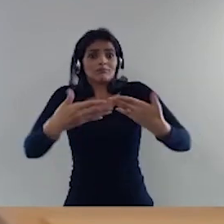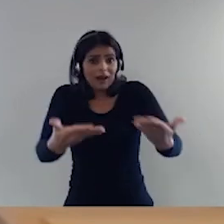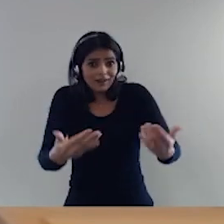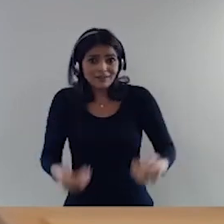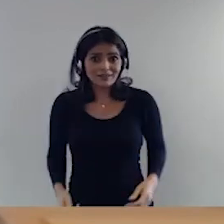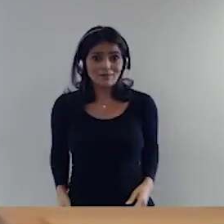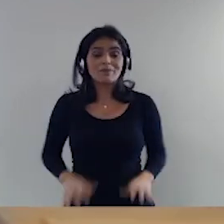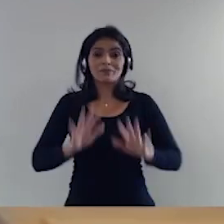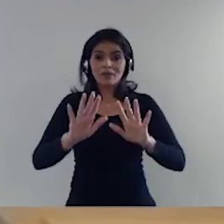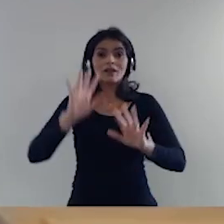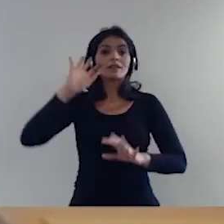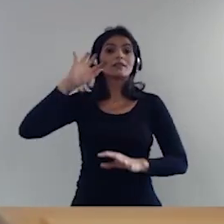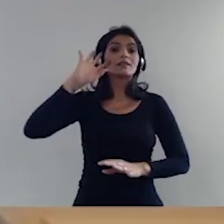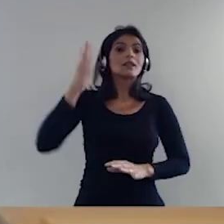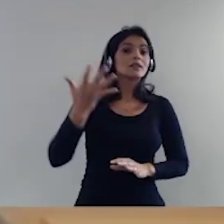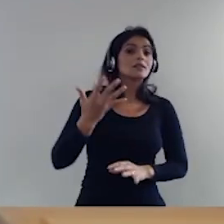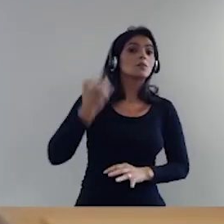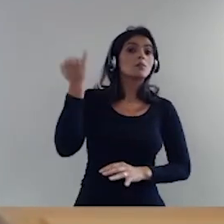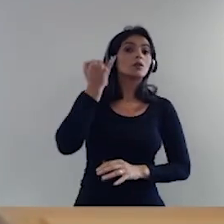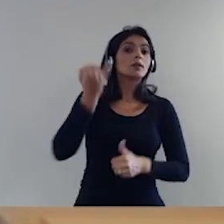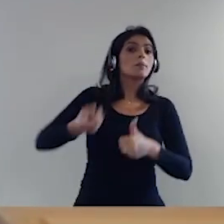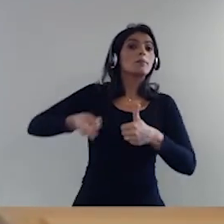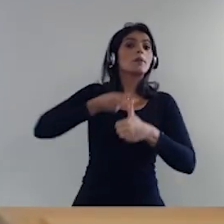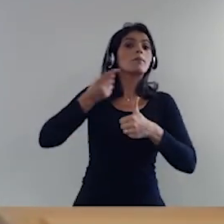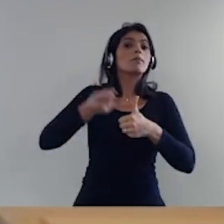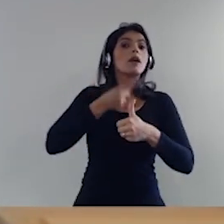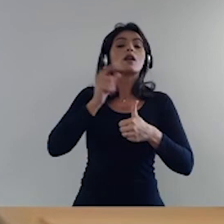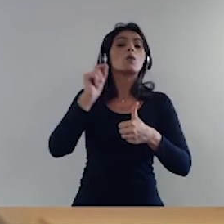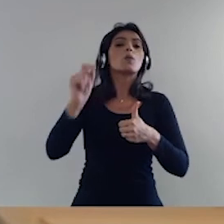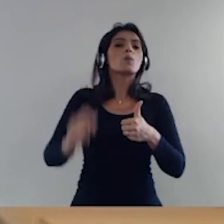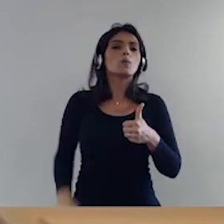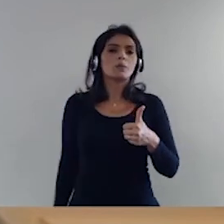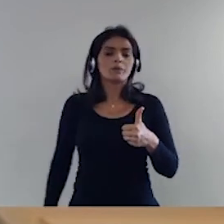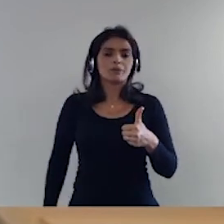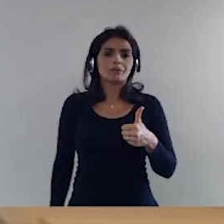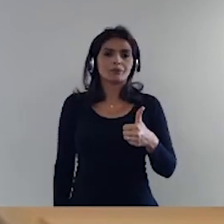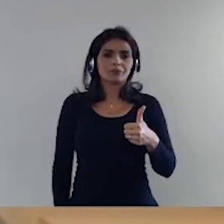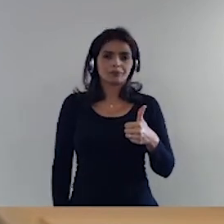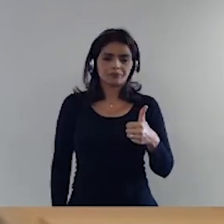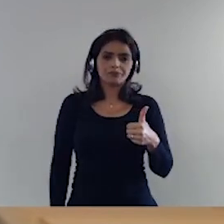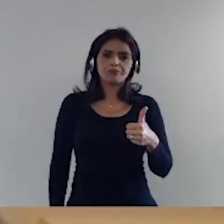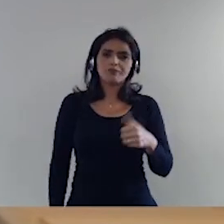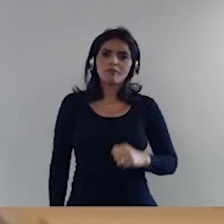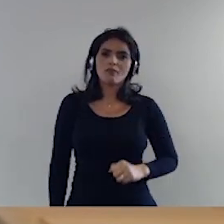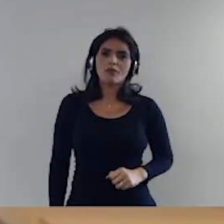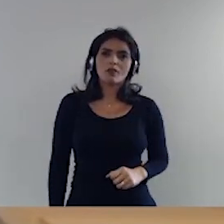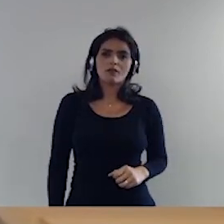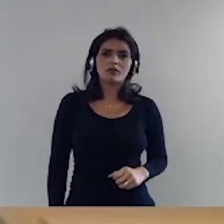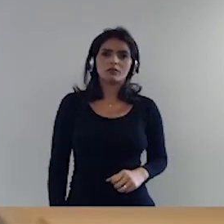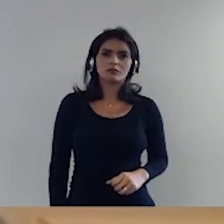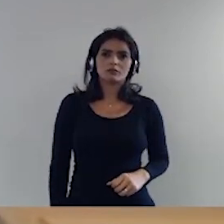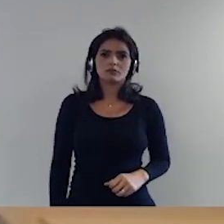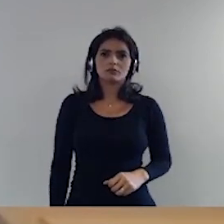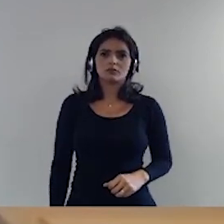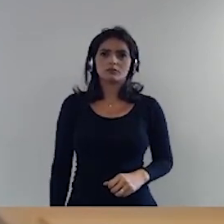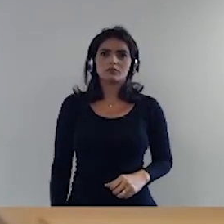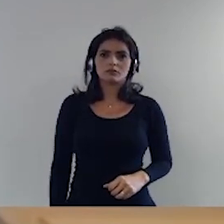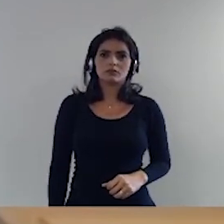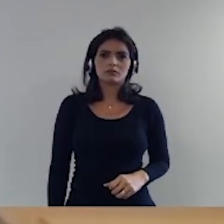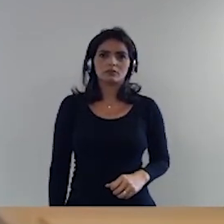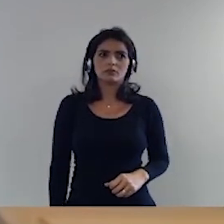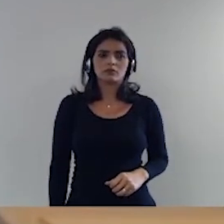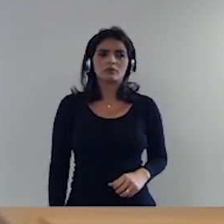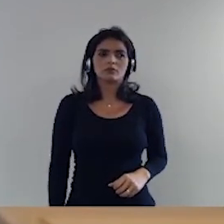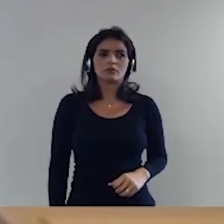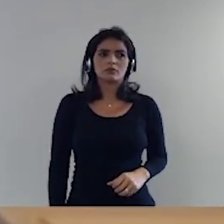A primeira decisão importante do Supremo nessa matéria foi a de reconhecer que os